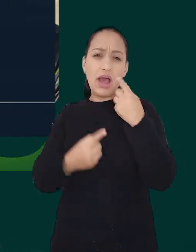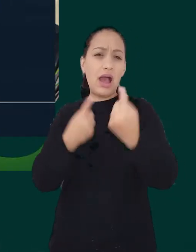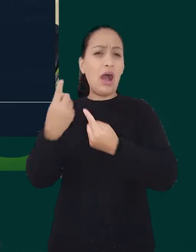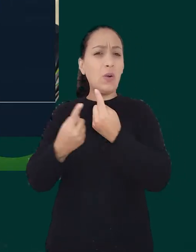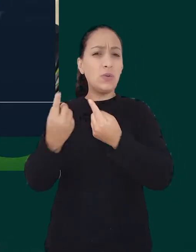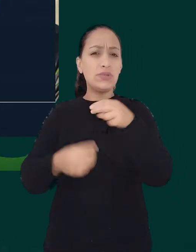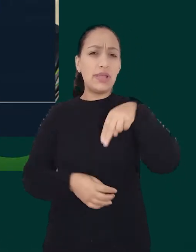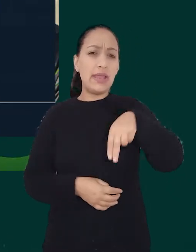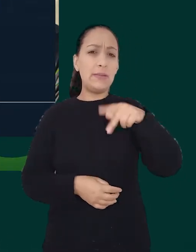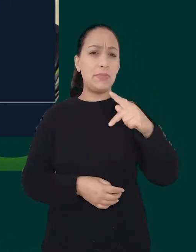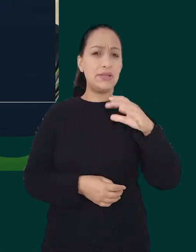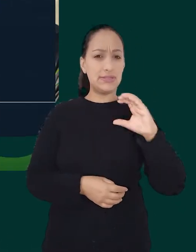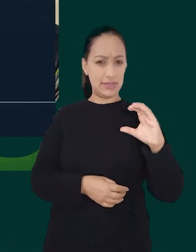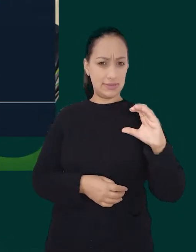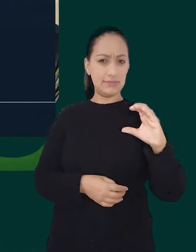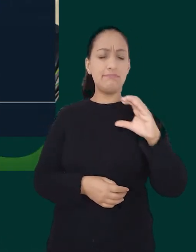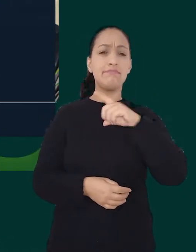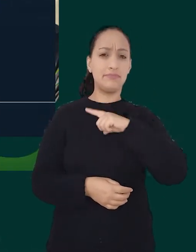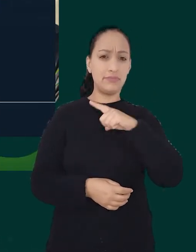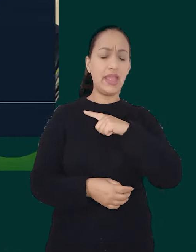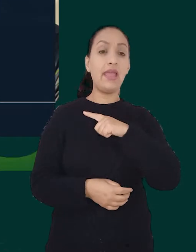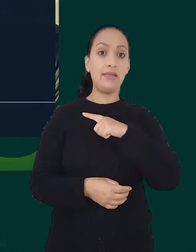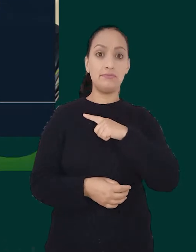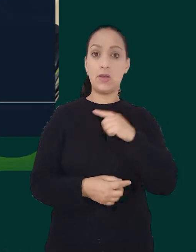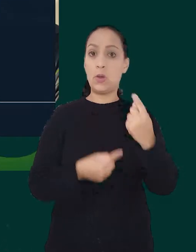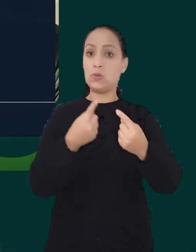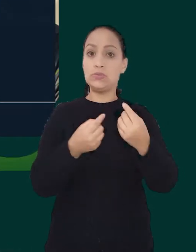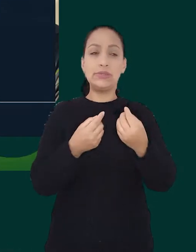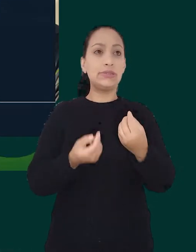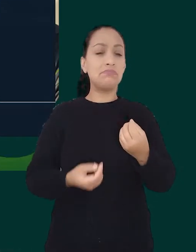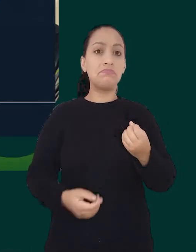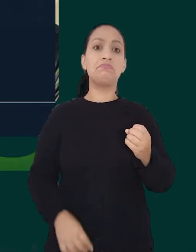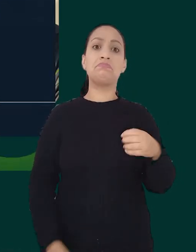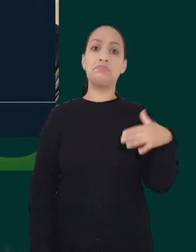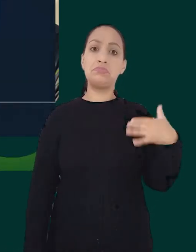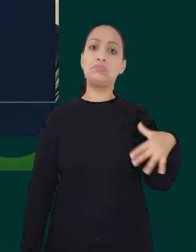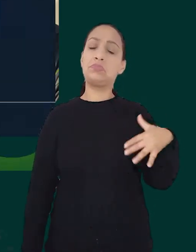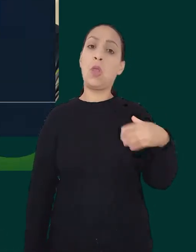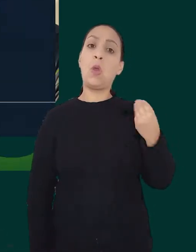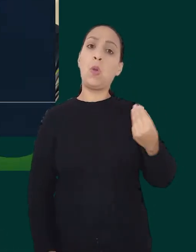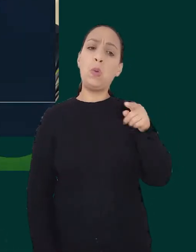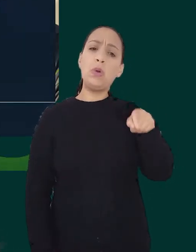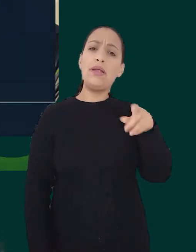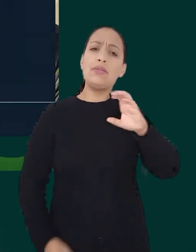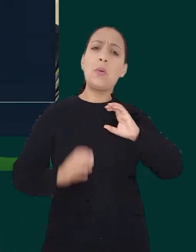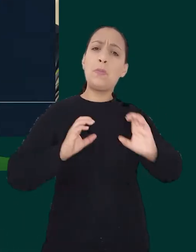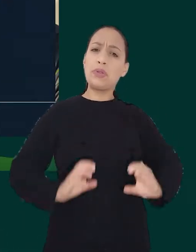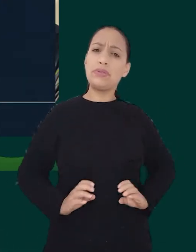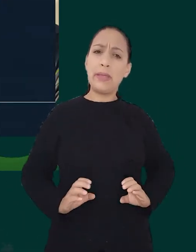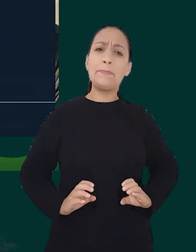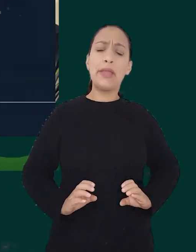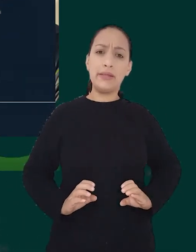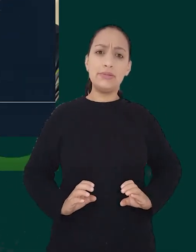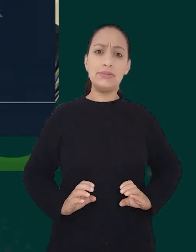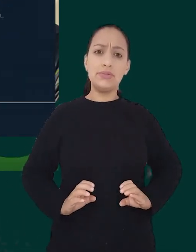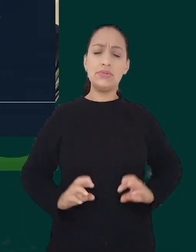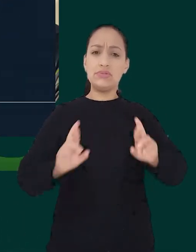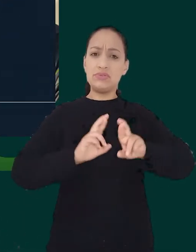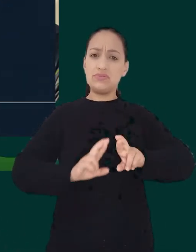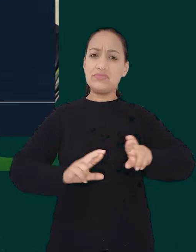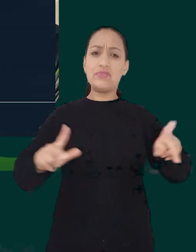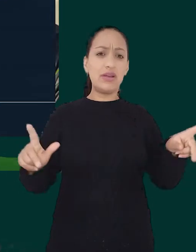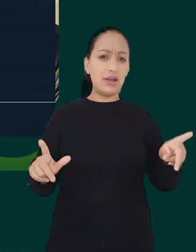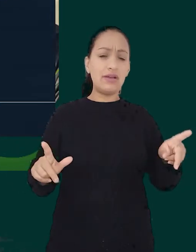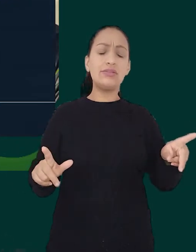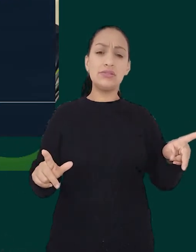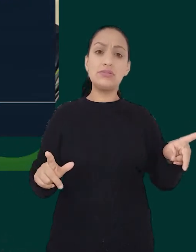existem casos incríveis de como alguns NPCs têm comportamentos adversos e muitas